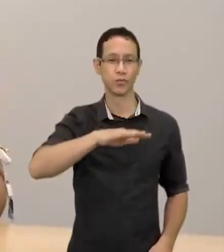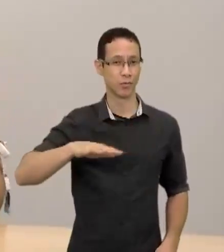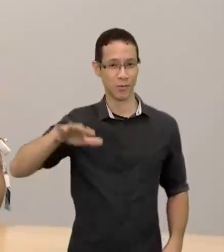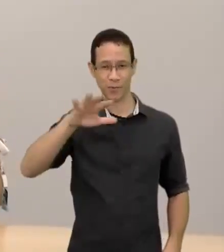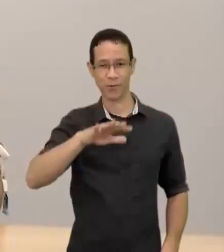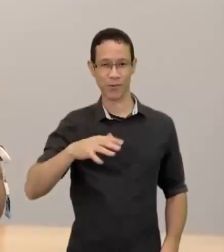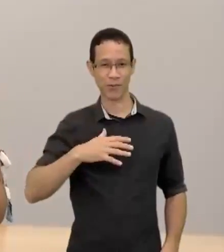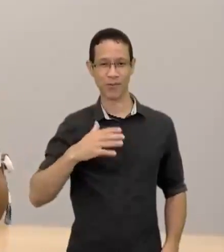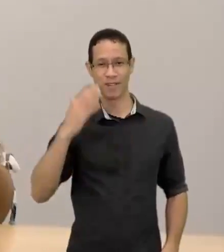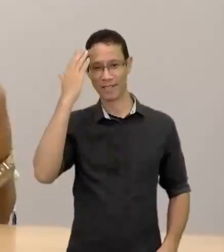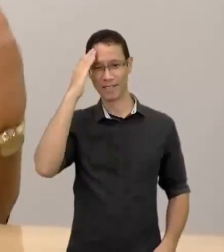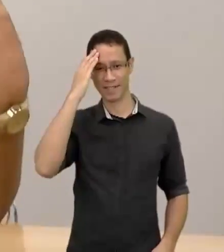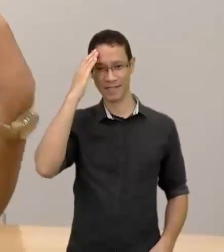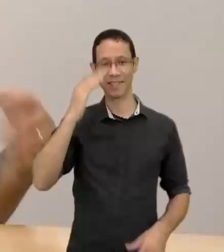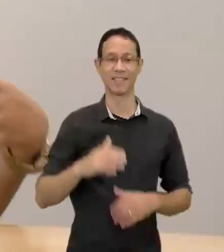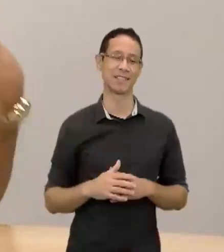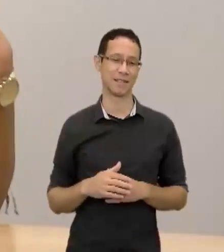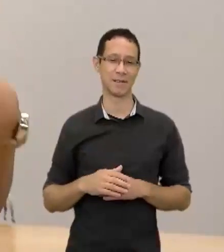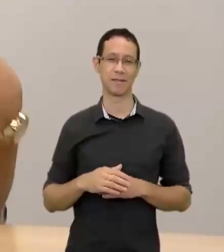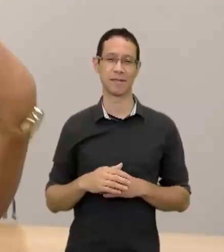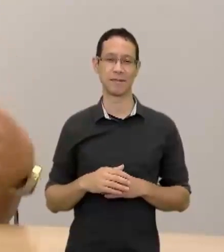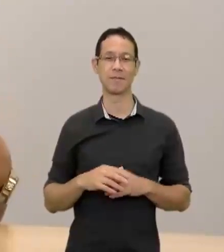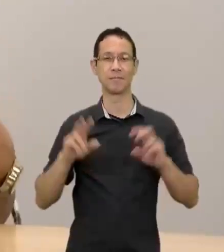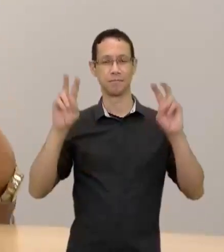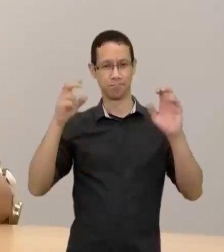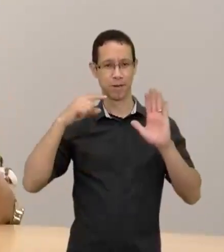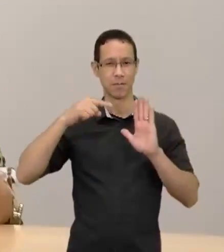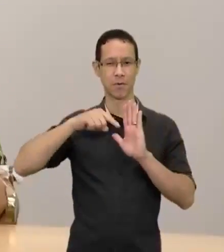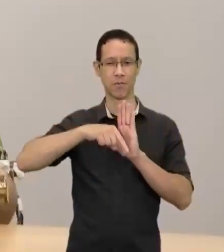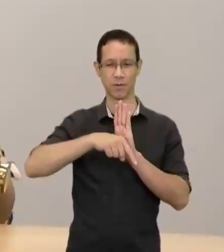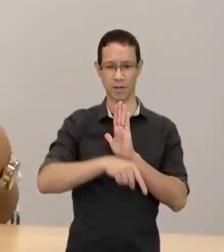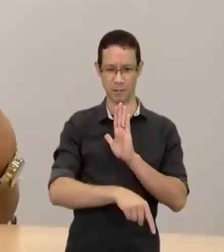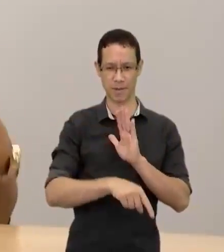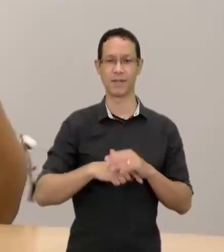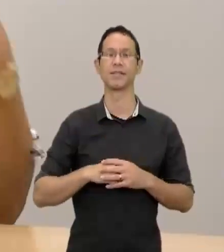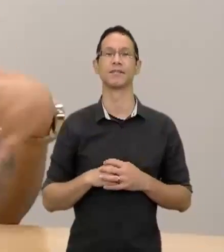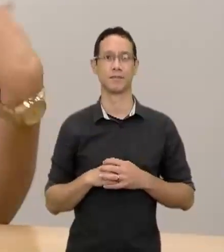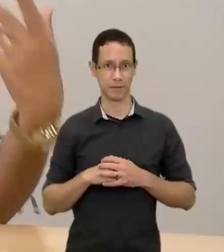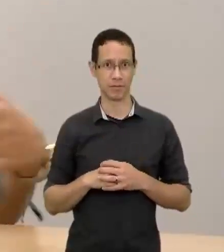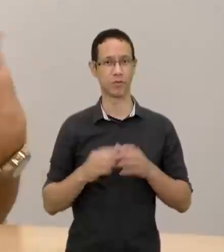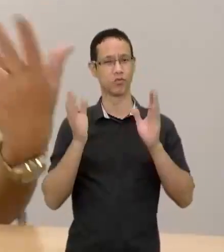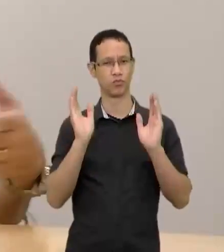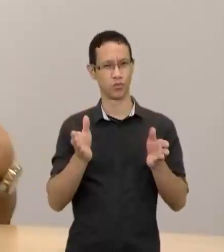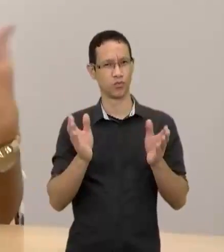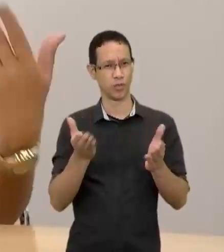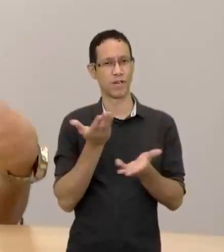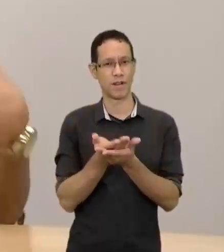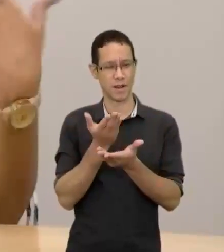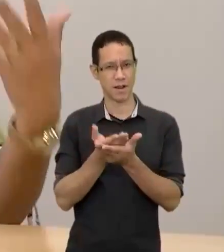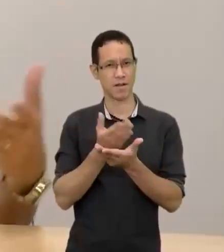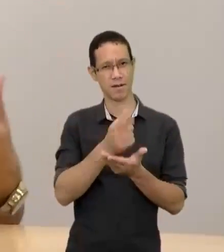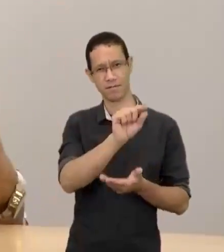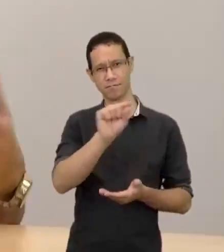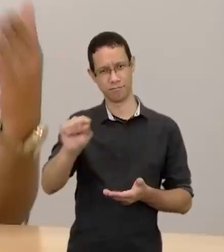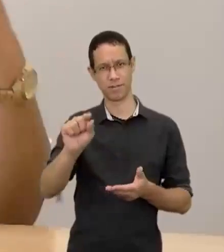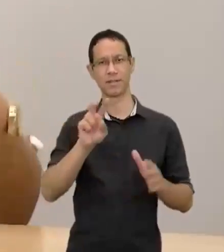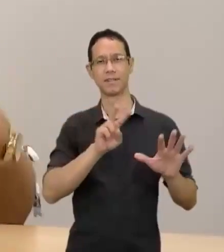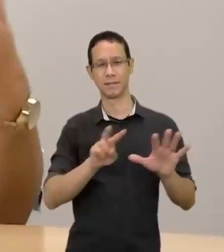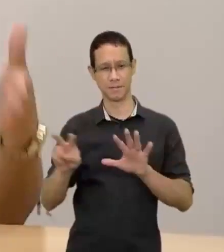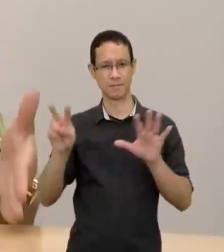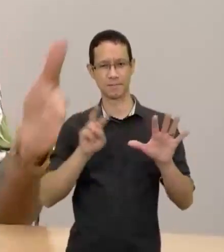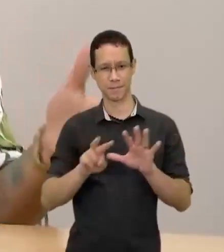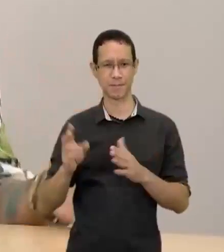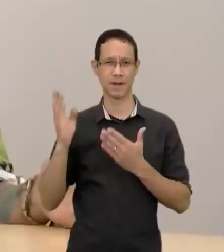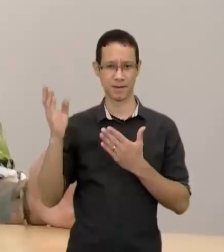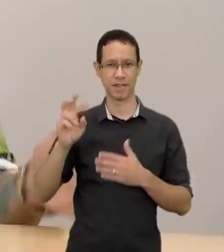Um sobrevoo. Sobre esse aprofundamento e que vocês já estão tendo aula aí semanalmente